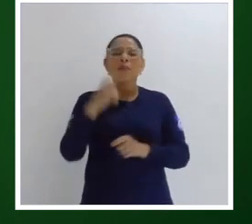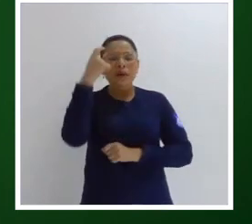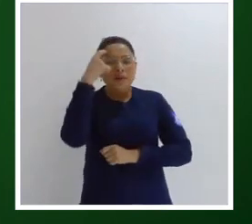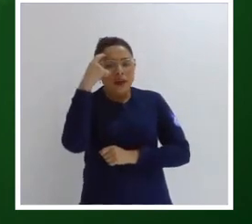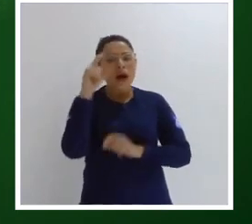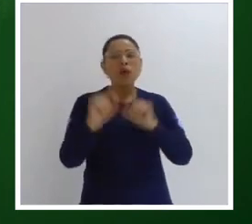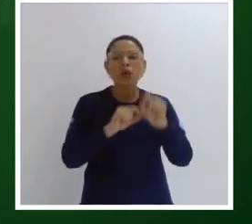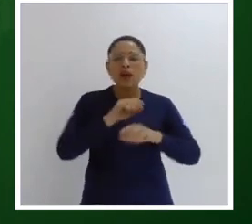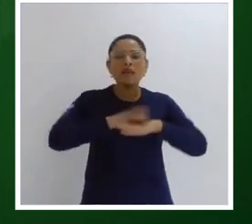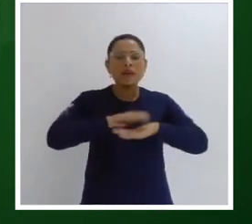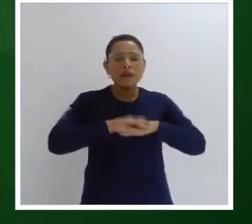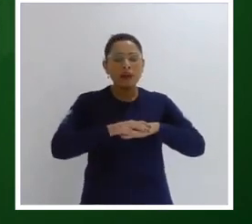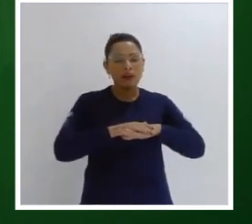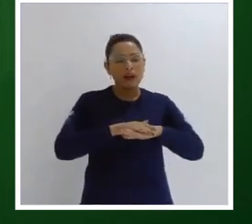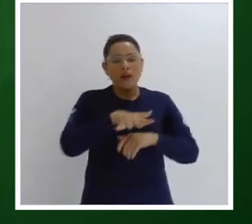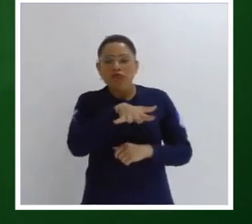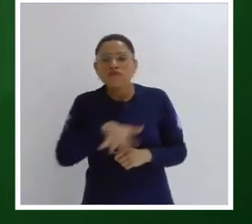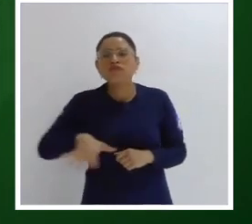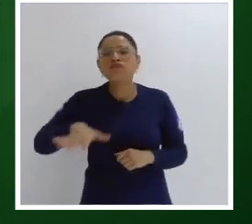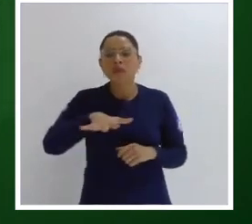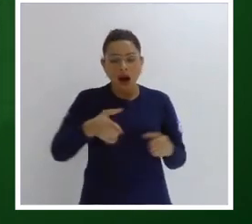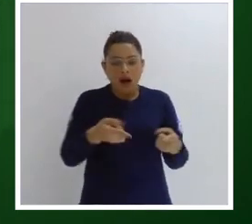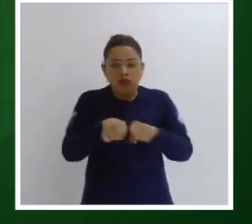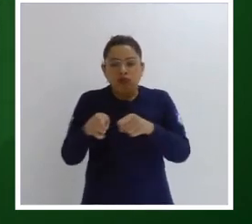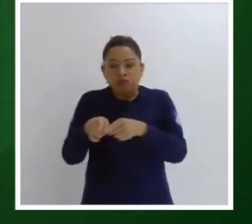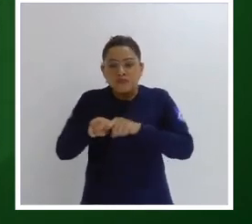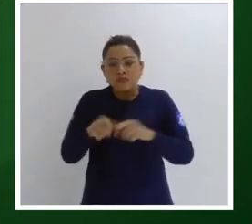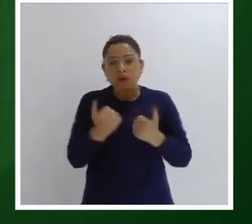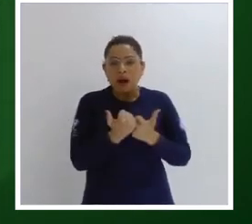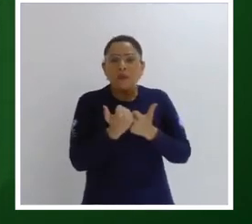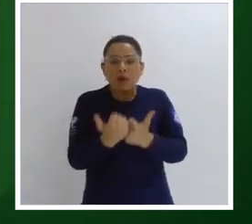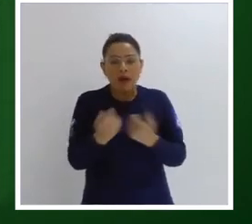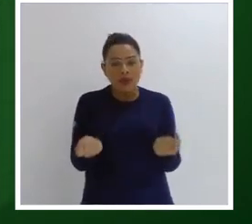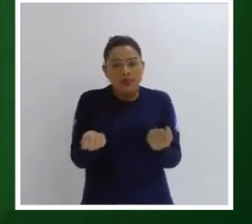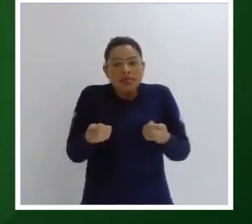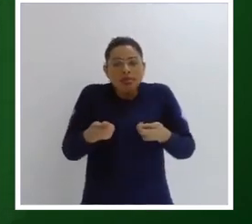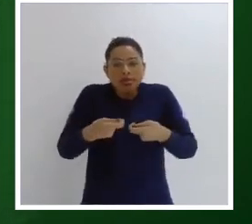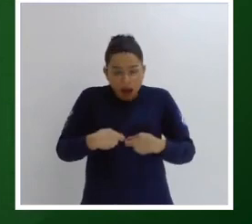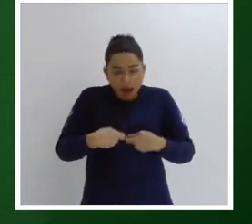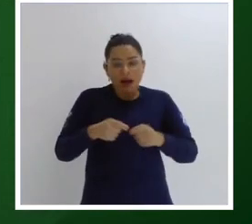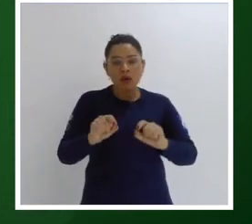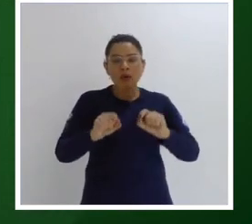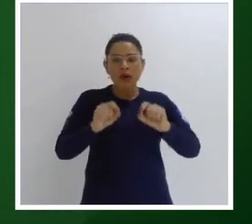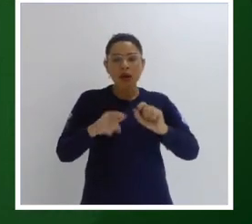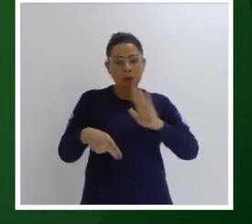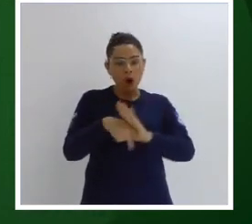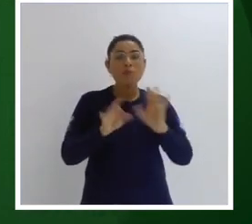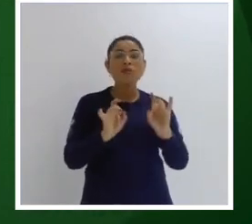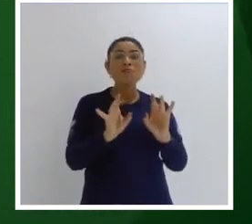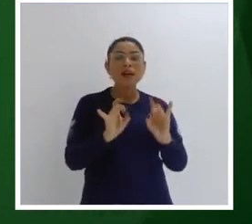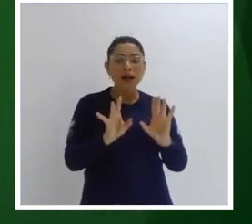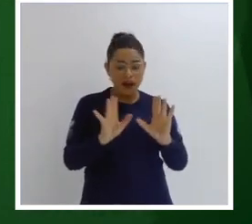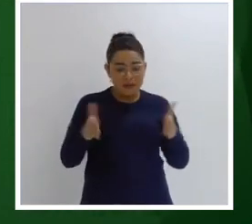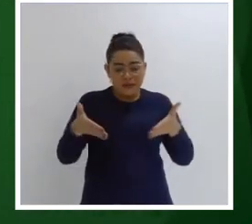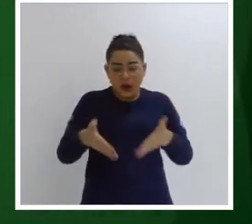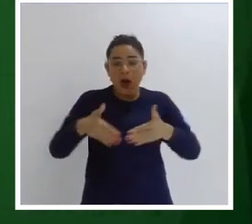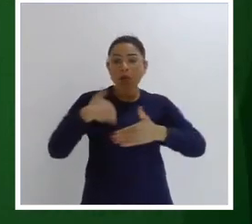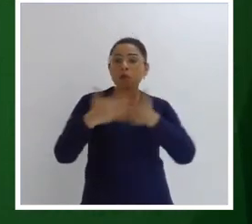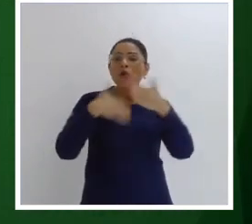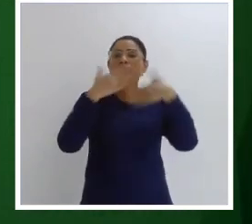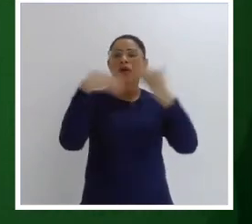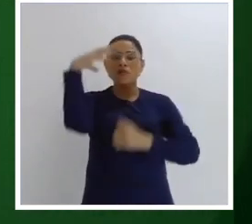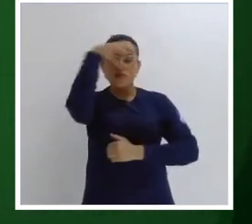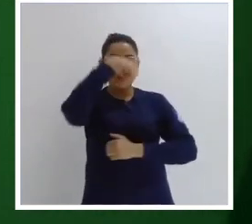as redes de apoio que vão proporcionar ação de especialistas para esse processo de